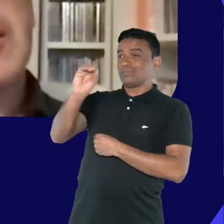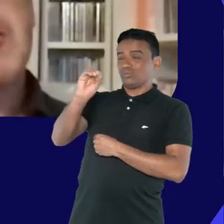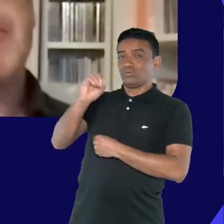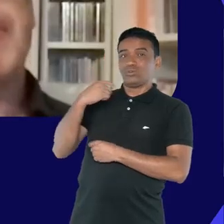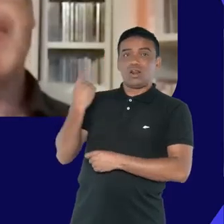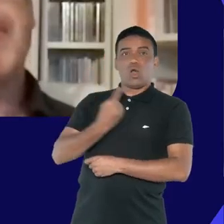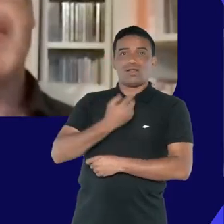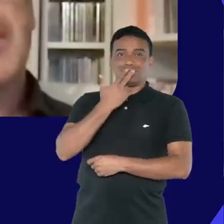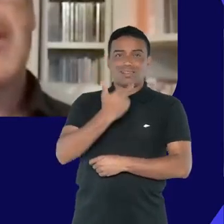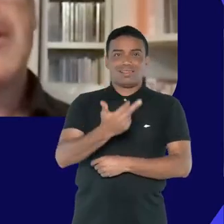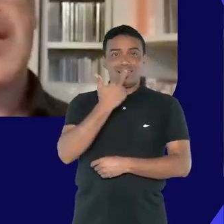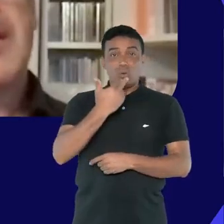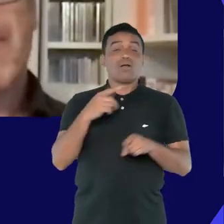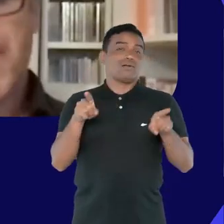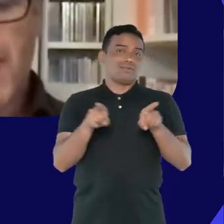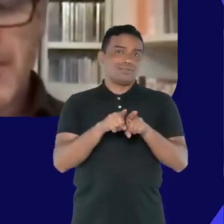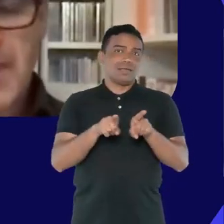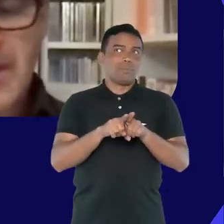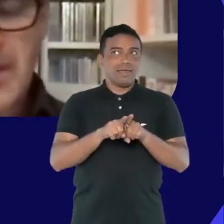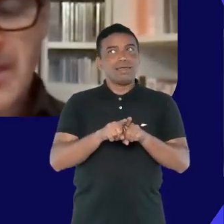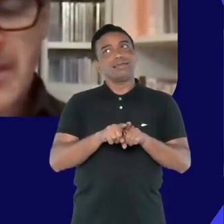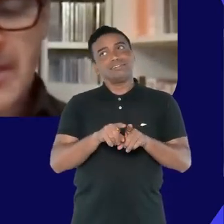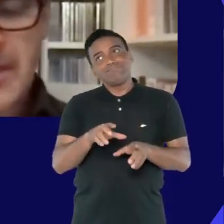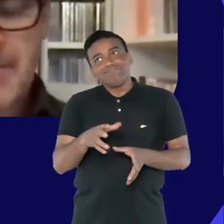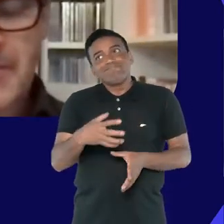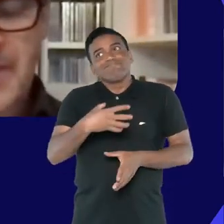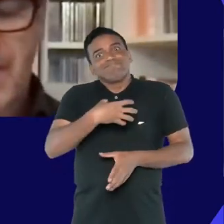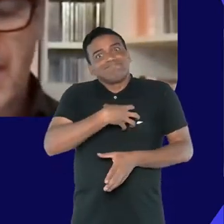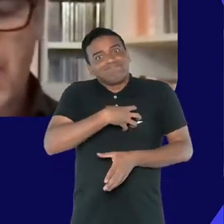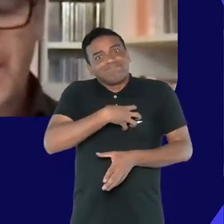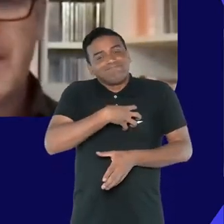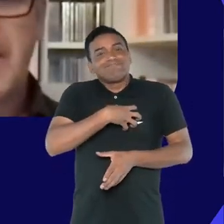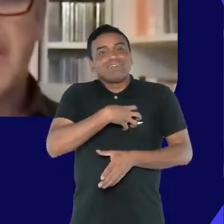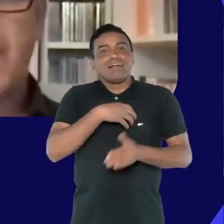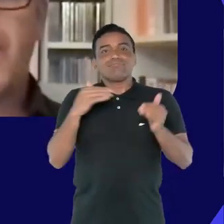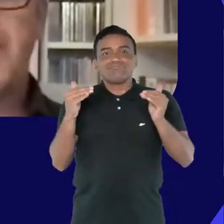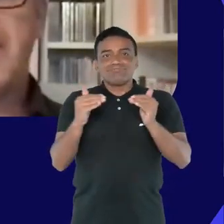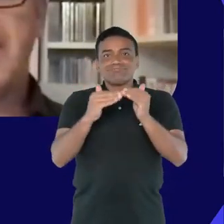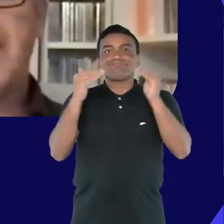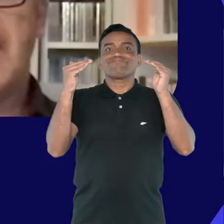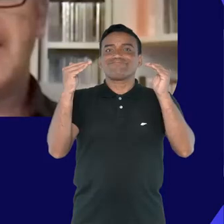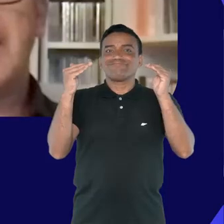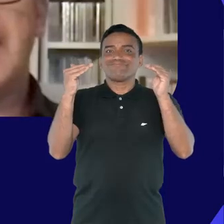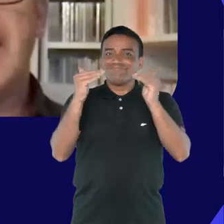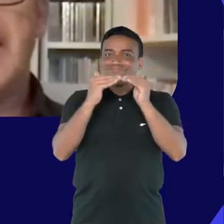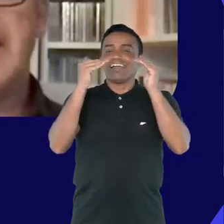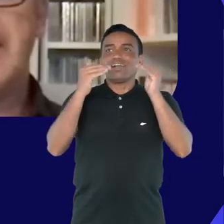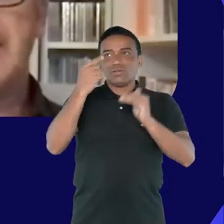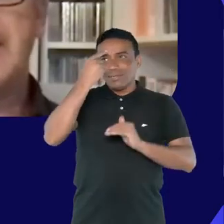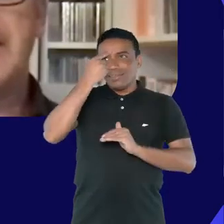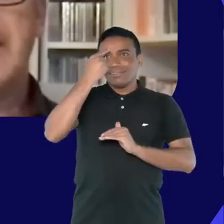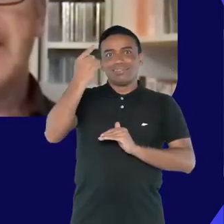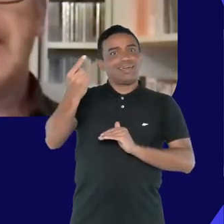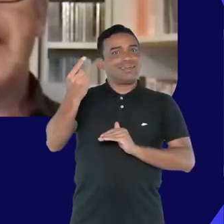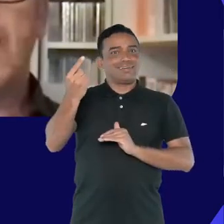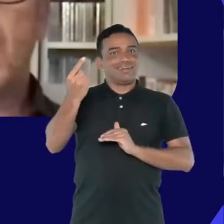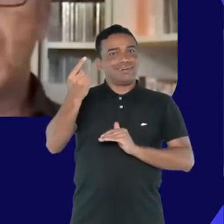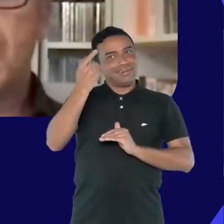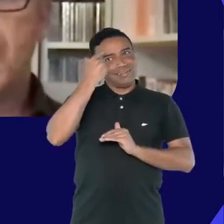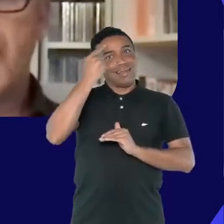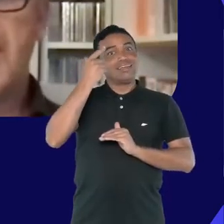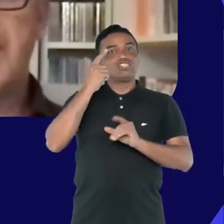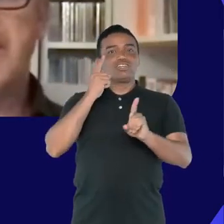Também, de certa forma, tem que ver com essa ideia